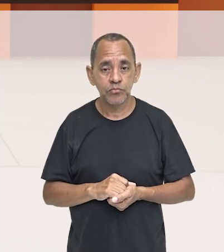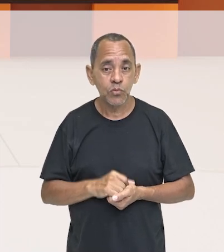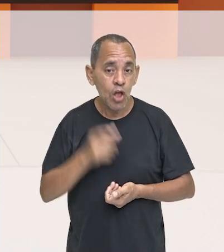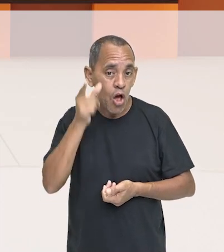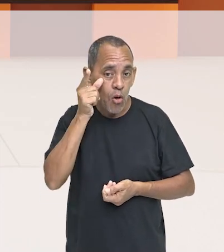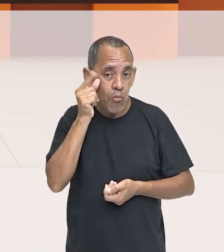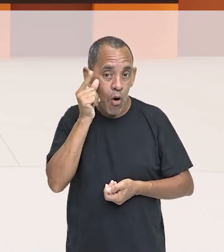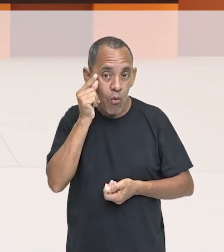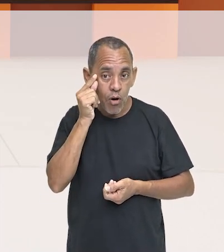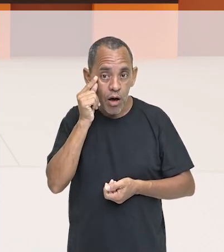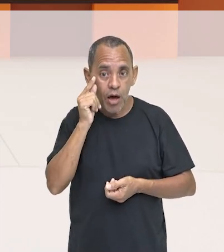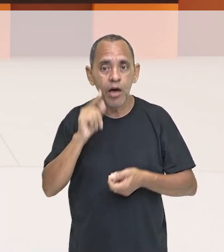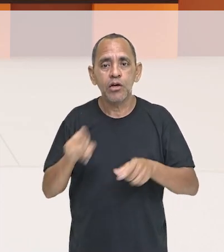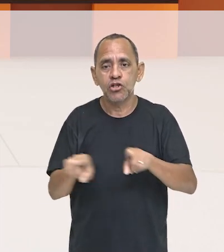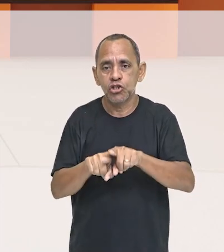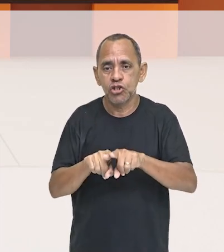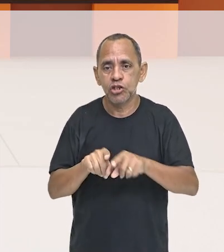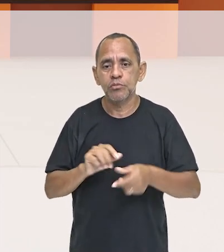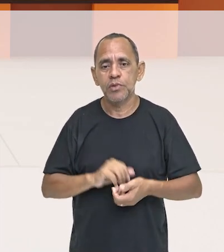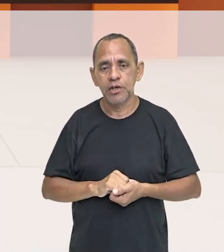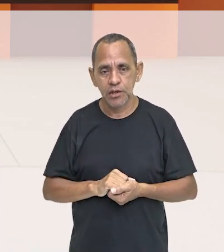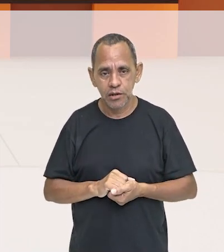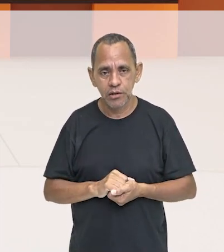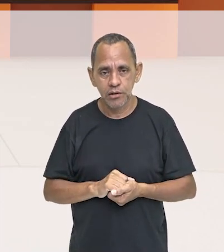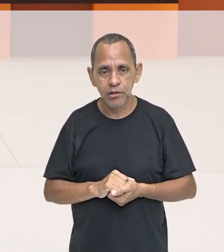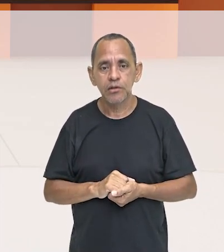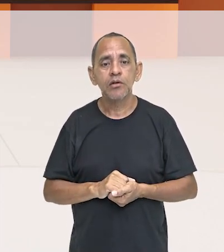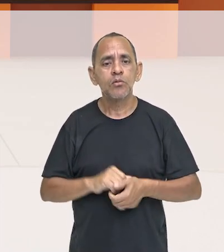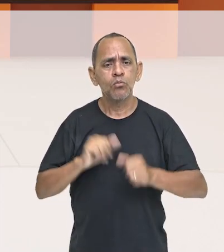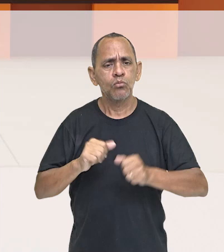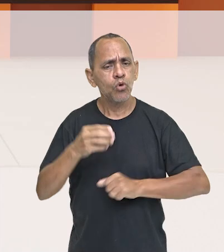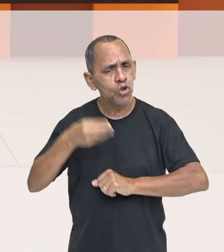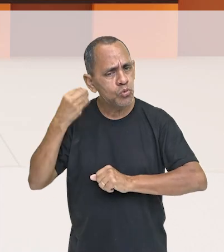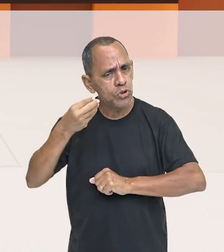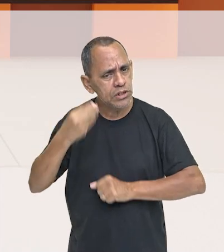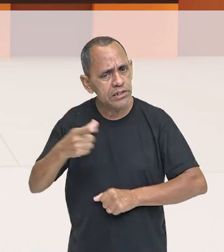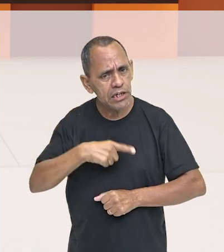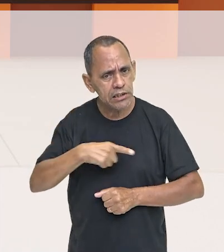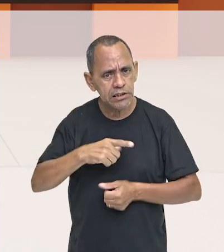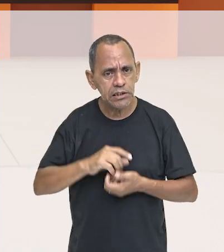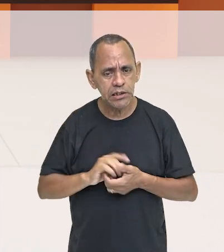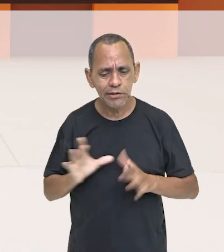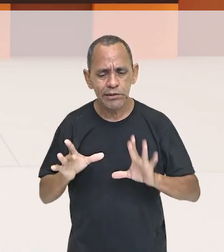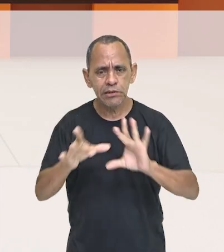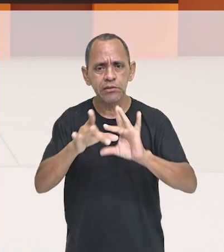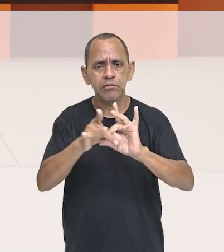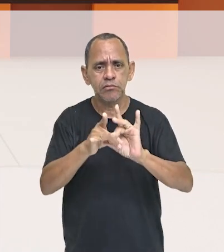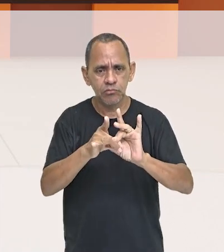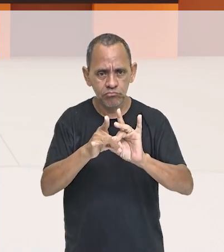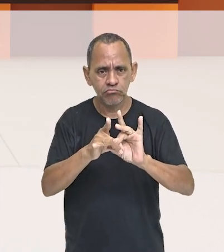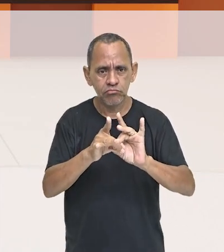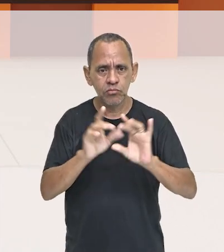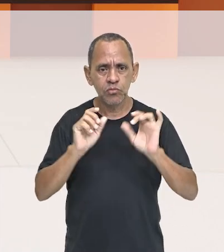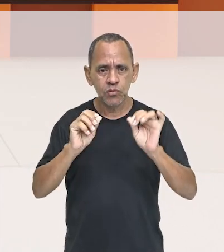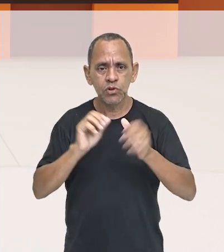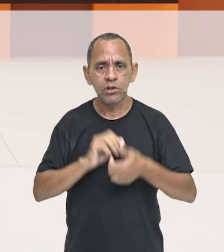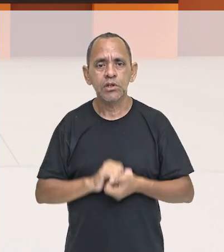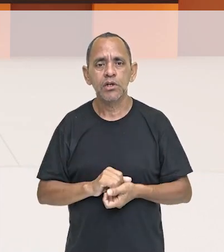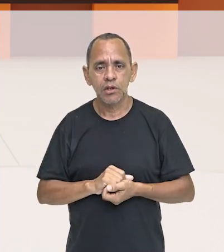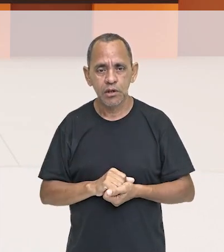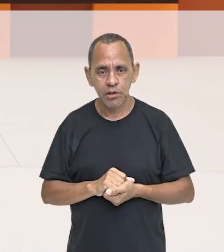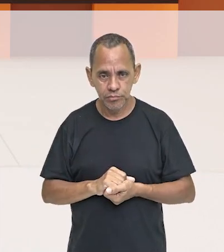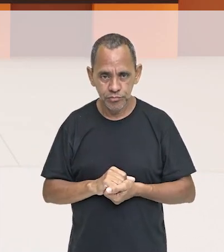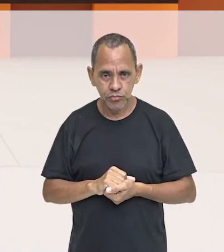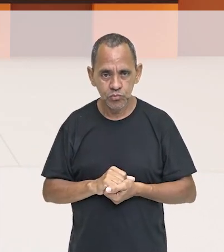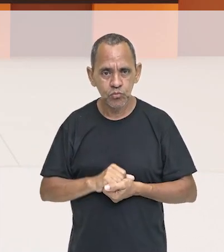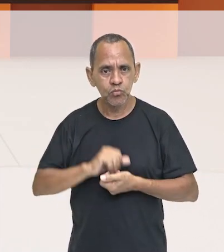como um especialista que, podendo ser também um experiente, alia essa condição, um dom especial